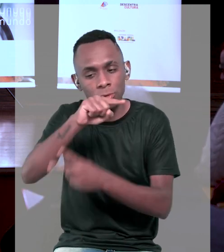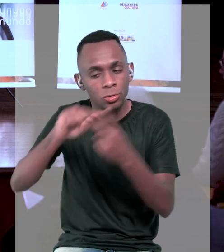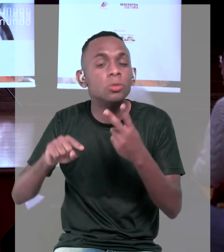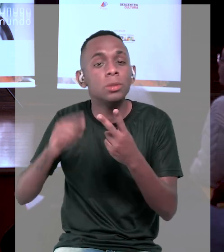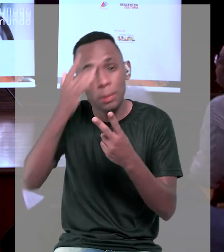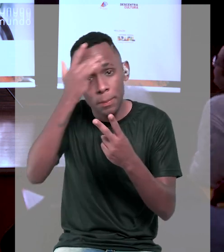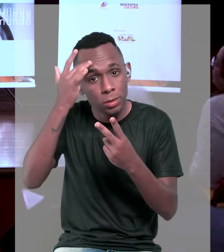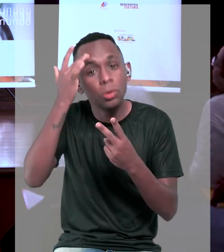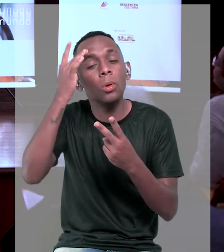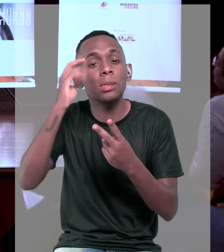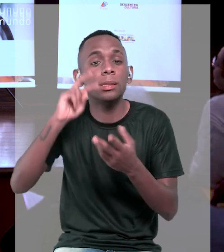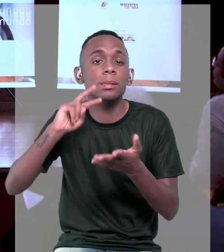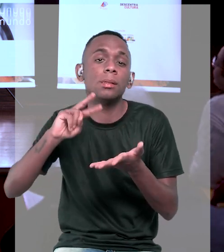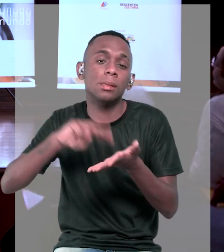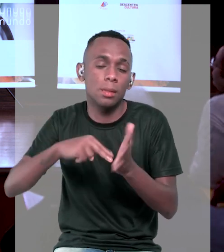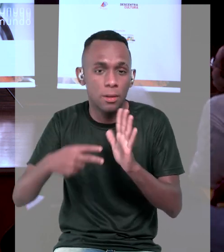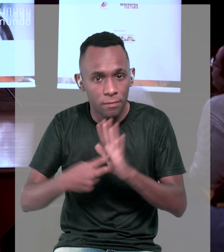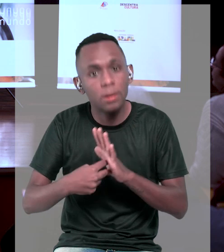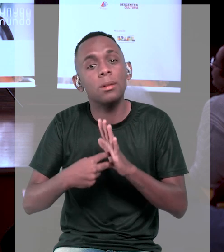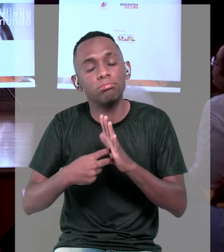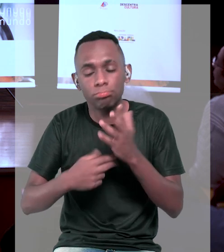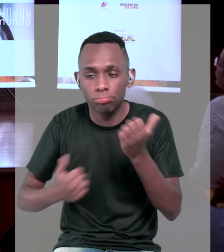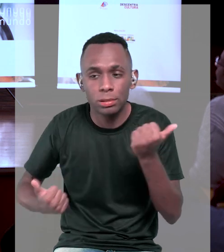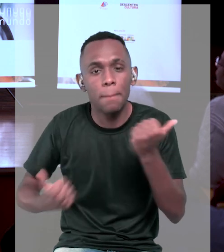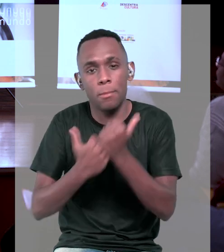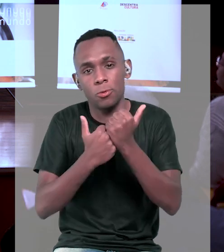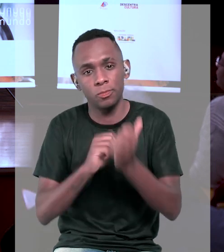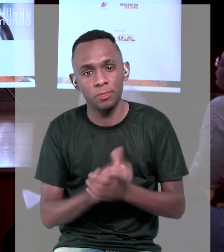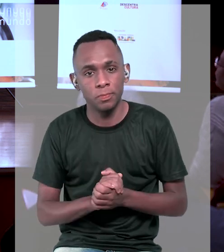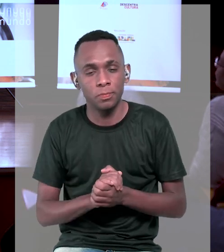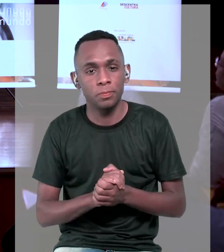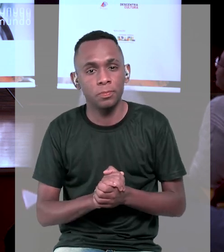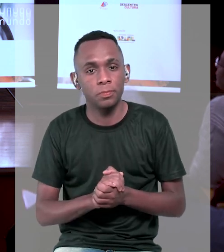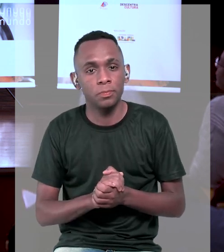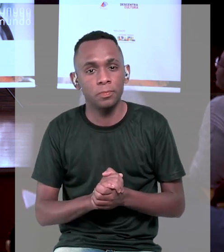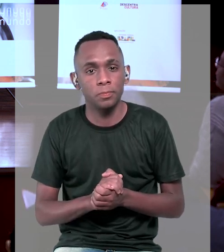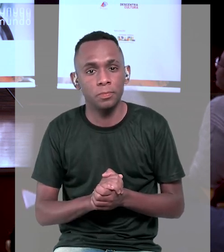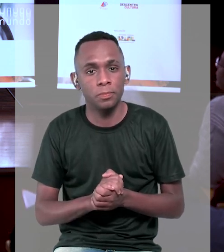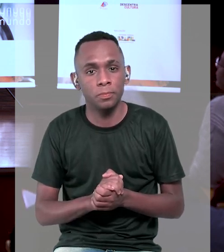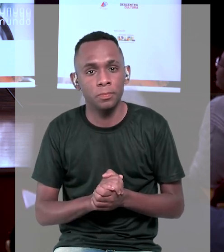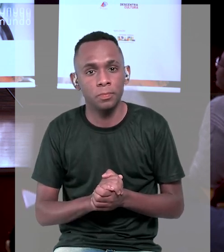que representam aqui também esse apoio da Embaixada.